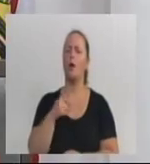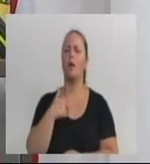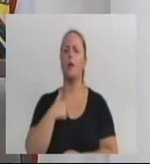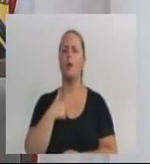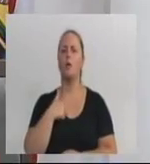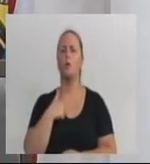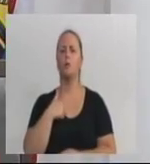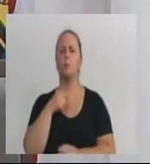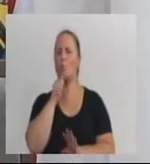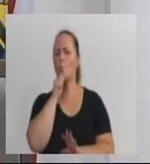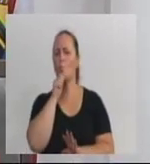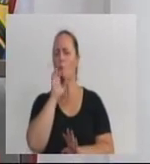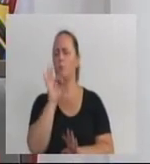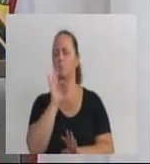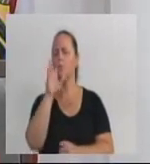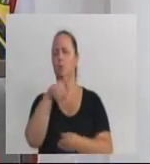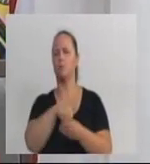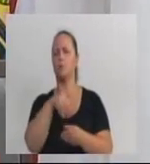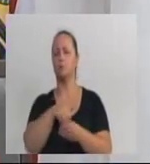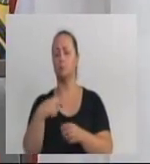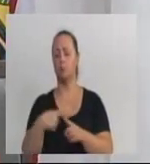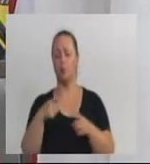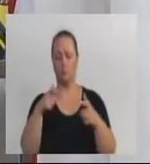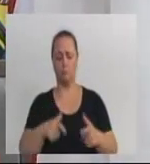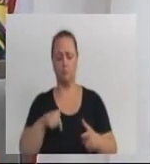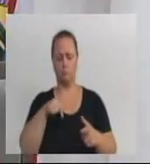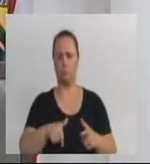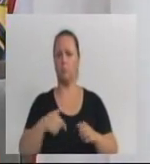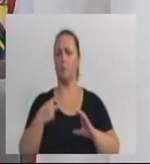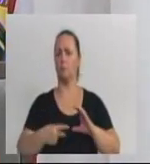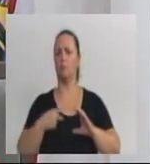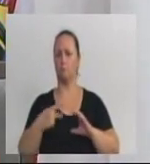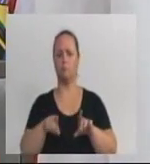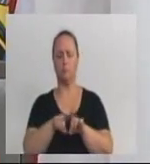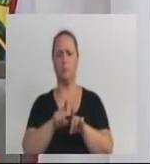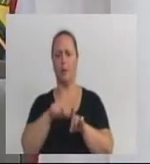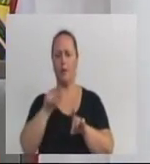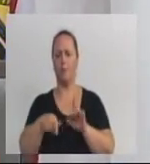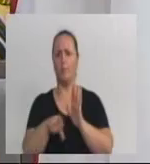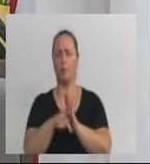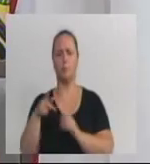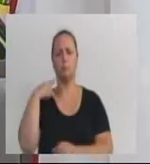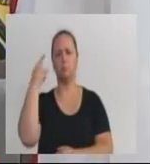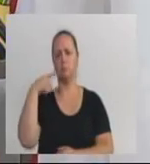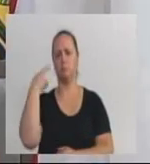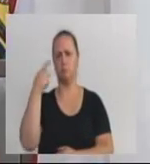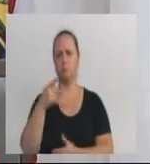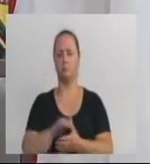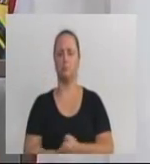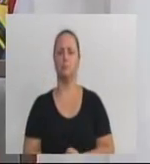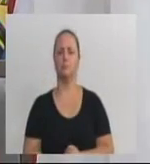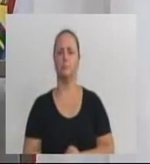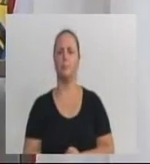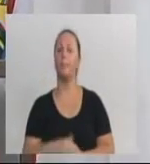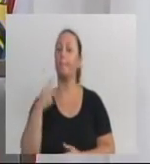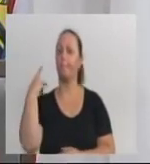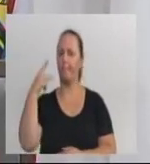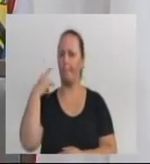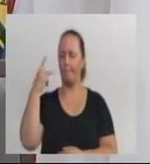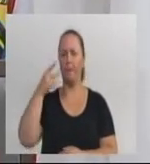é o espaço também político, certo? É também o espaço político. O vereador Ivanatis diz que já